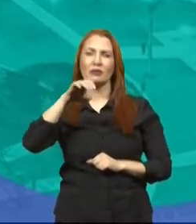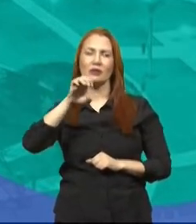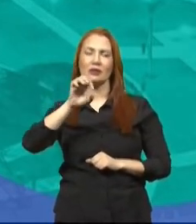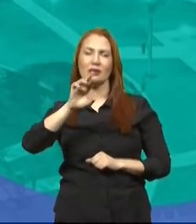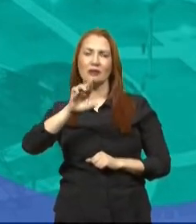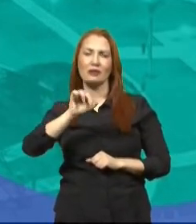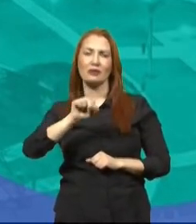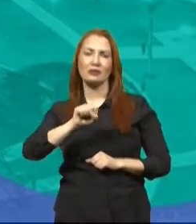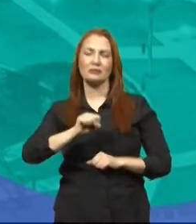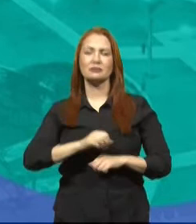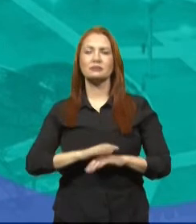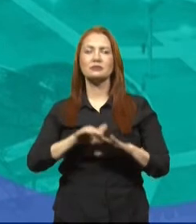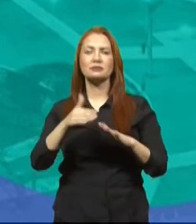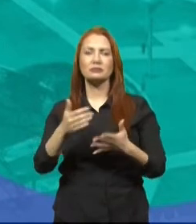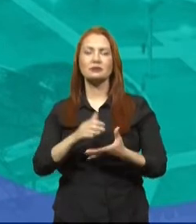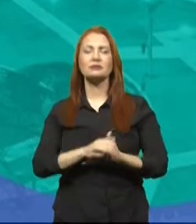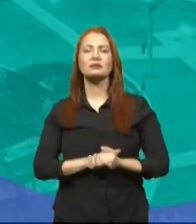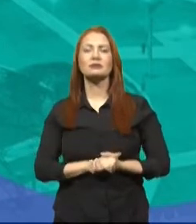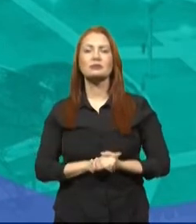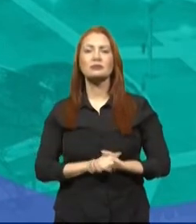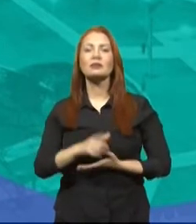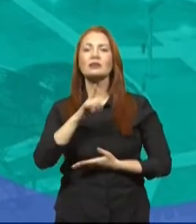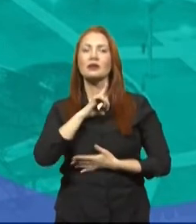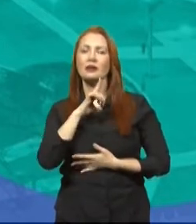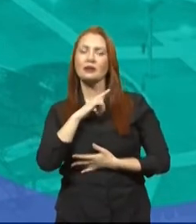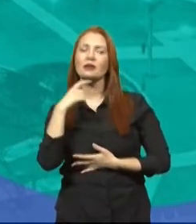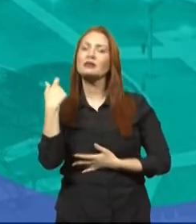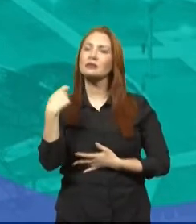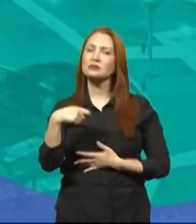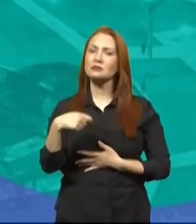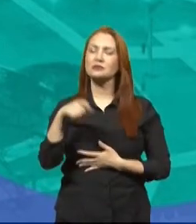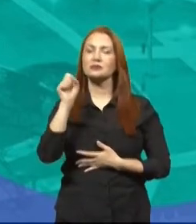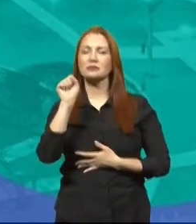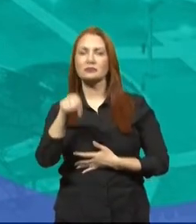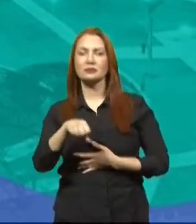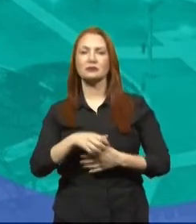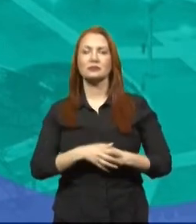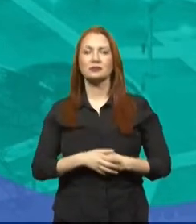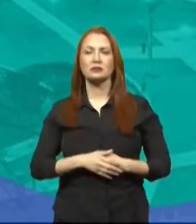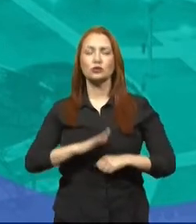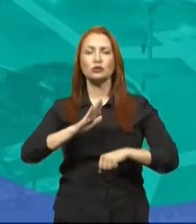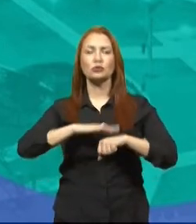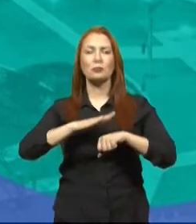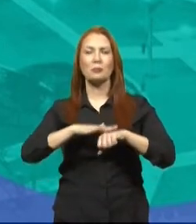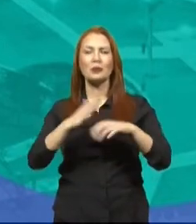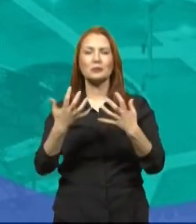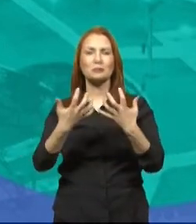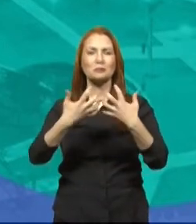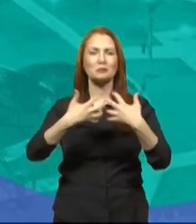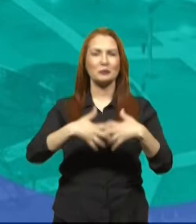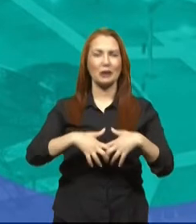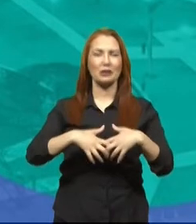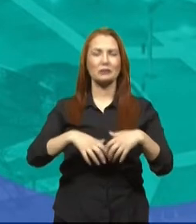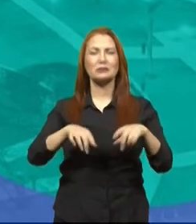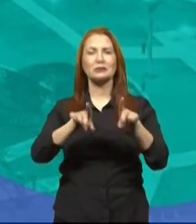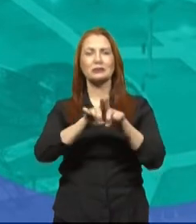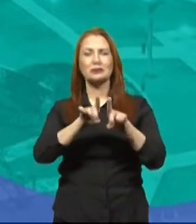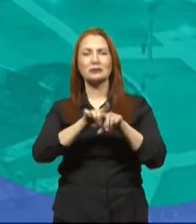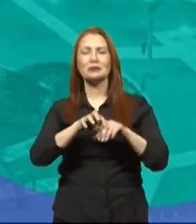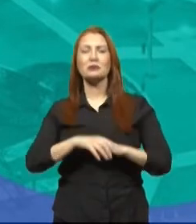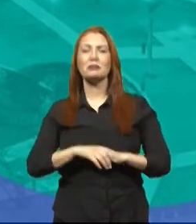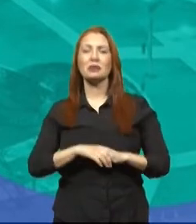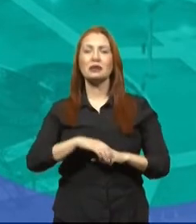E assim, quer dizer que haverá necessidade de mais equipamentos, servidores espalhados pela